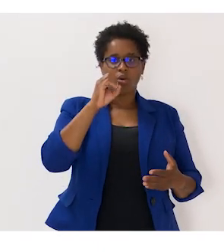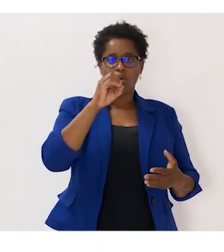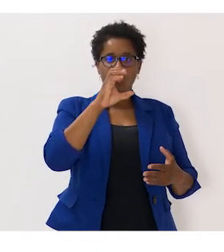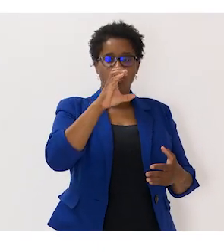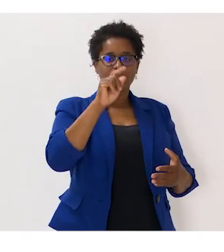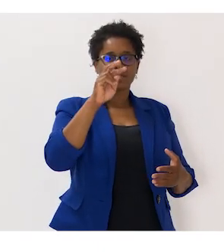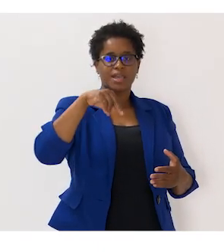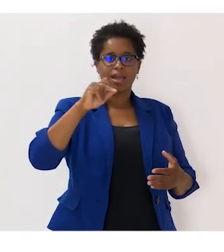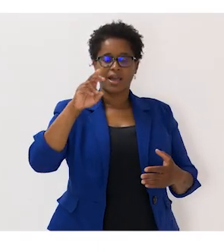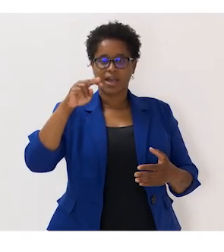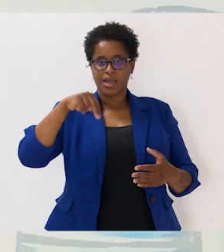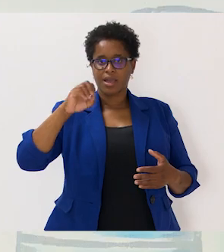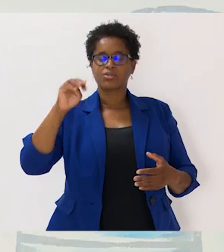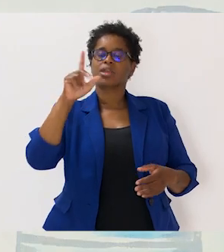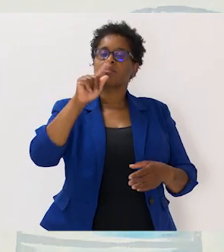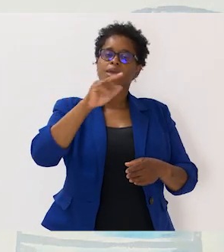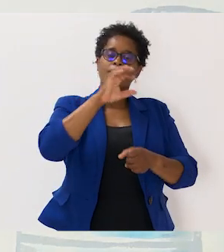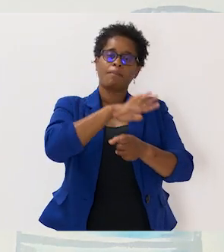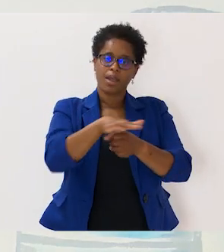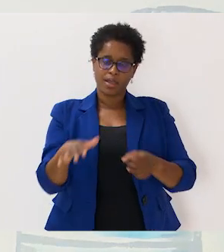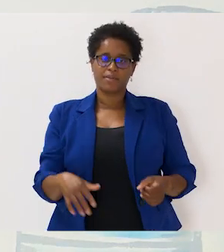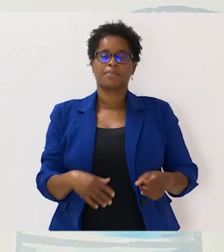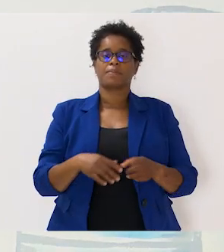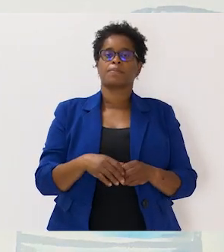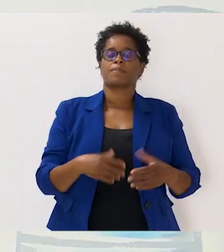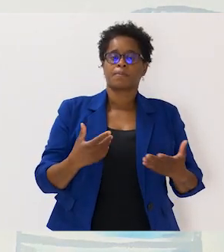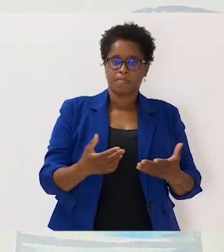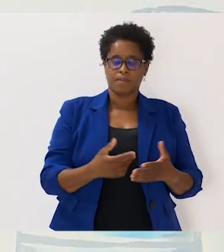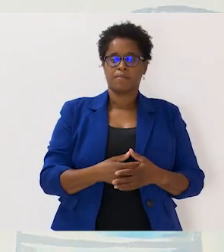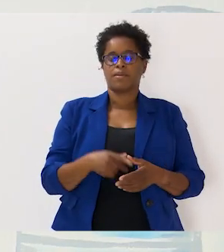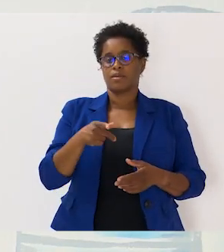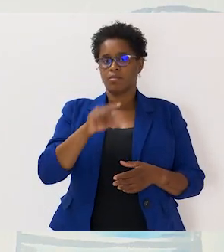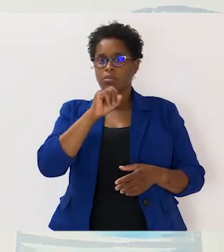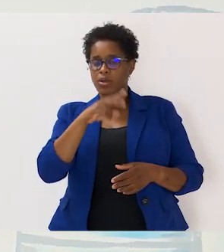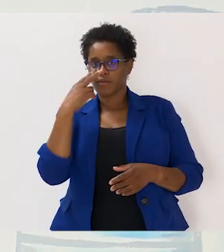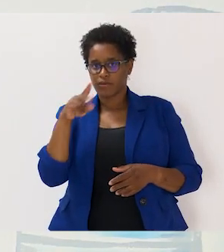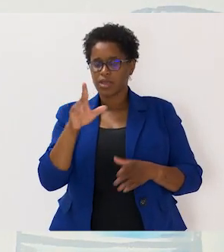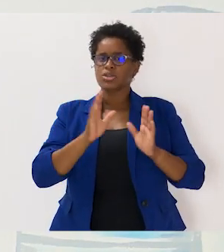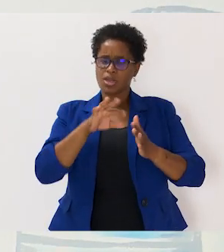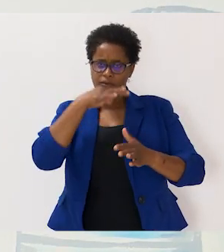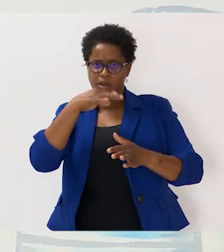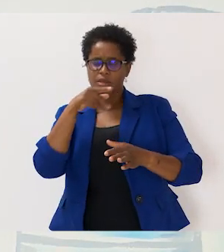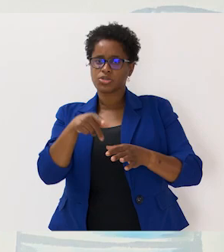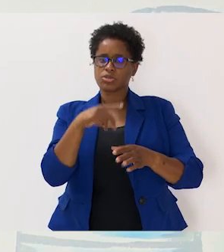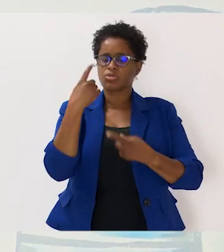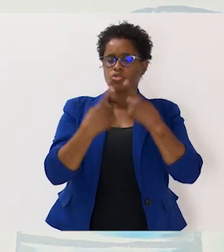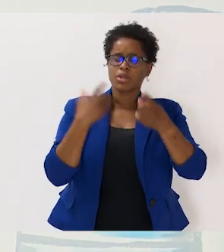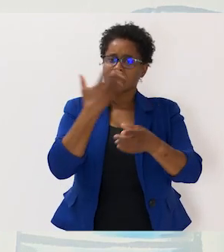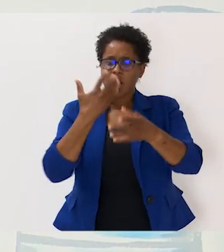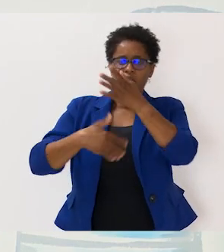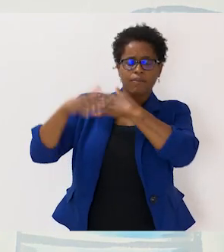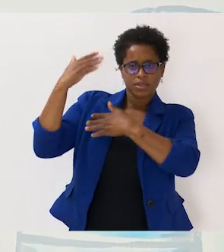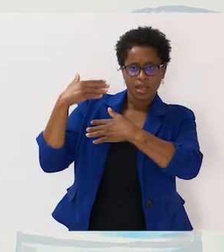também os mares. Aqui, como pode ver, e já falamos isso numa das aulas,